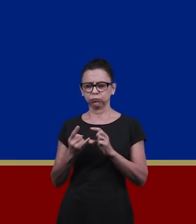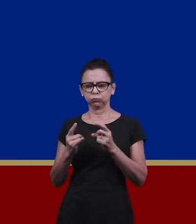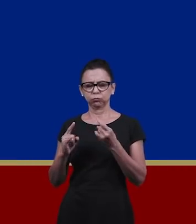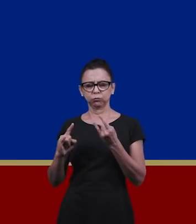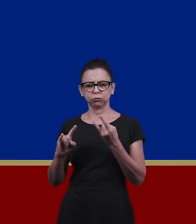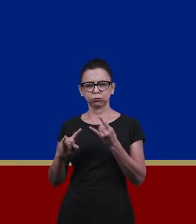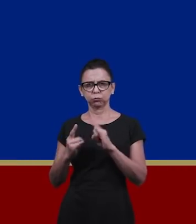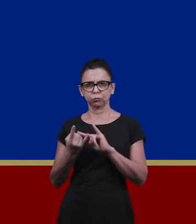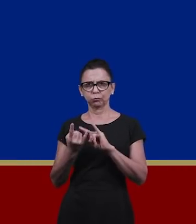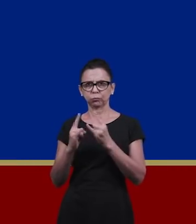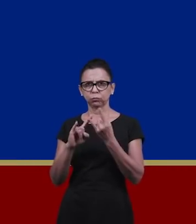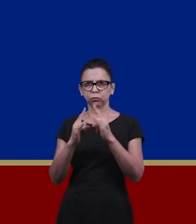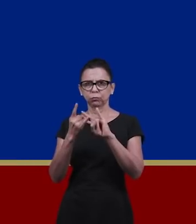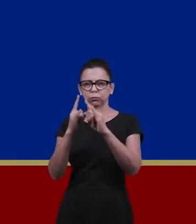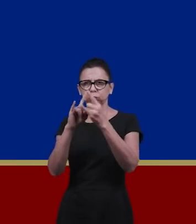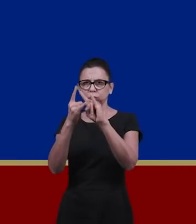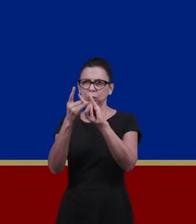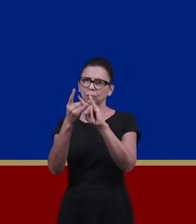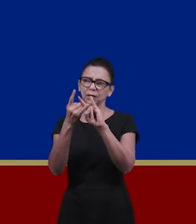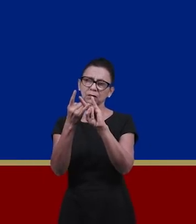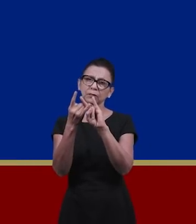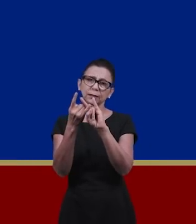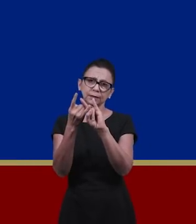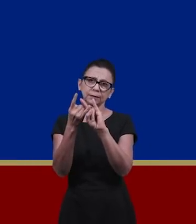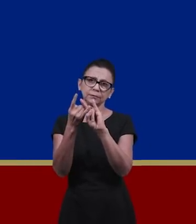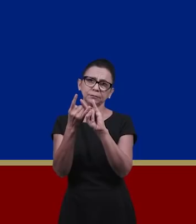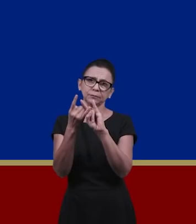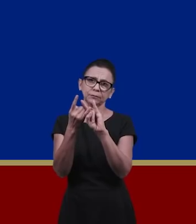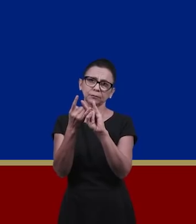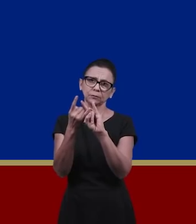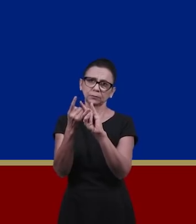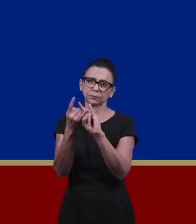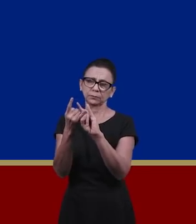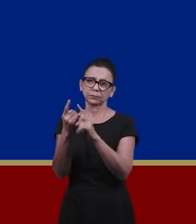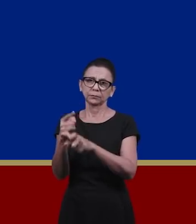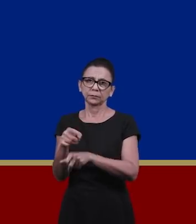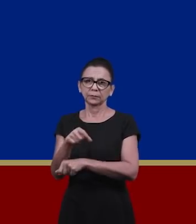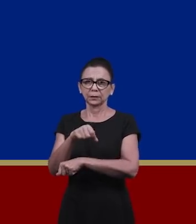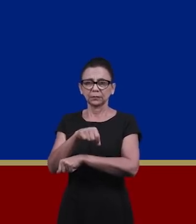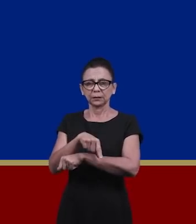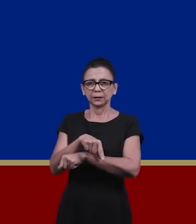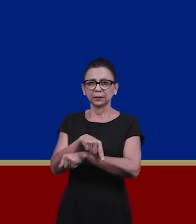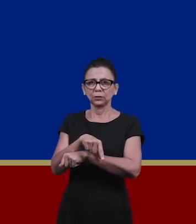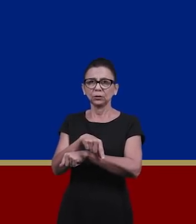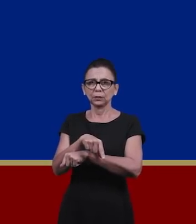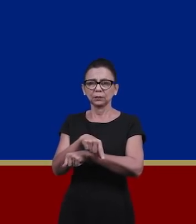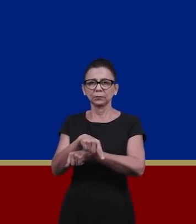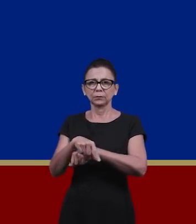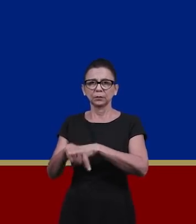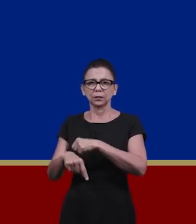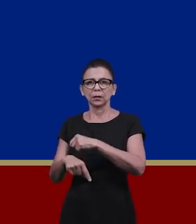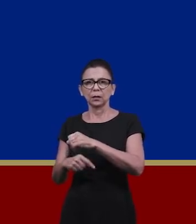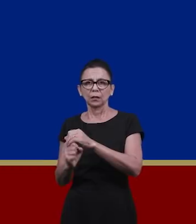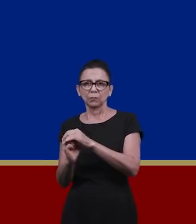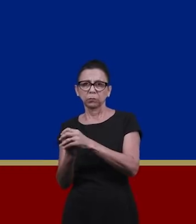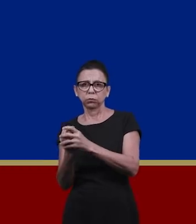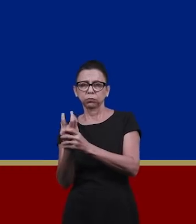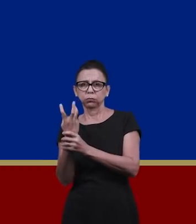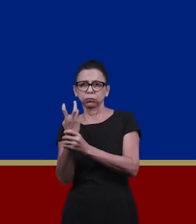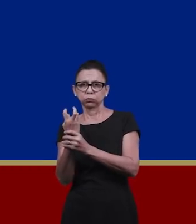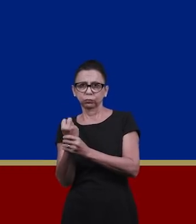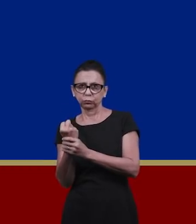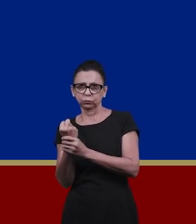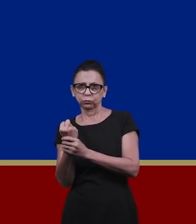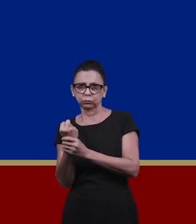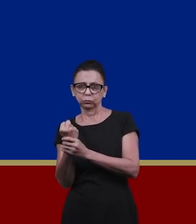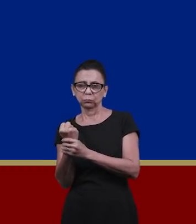que vem para sufocar a palavra e devemos estar vigilantes para não